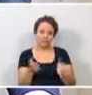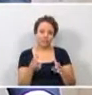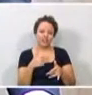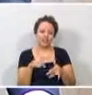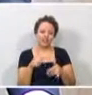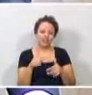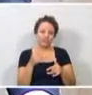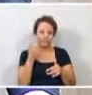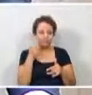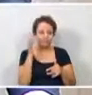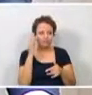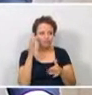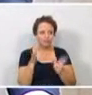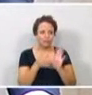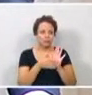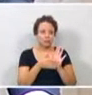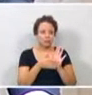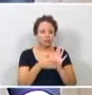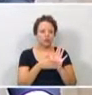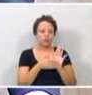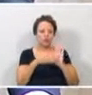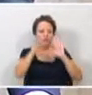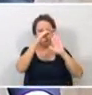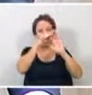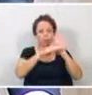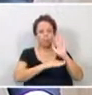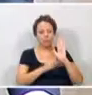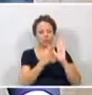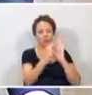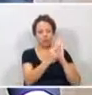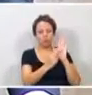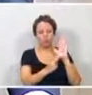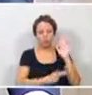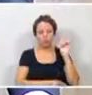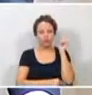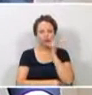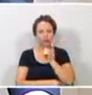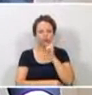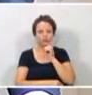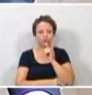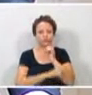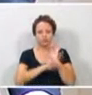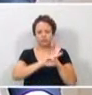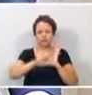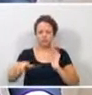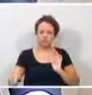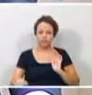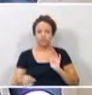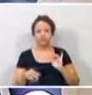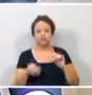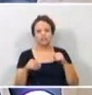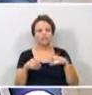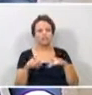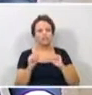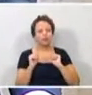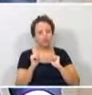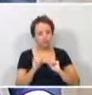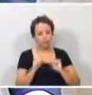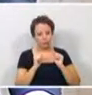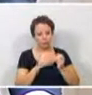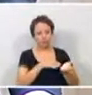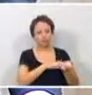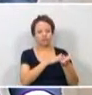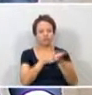de personalidades femininas que, não tendo tido a oportunidade ainda de serem homenageadas pela